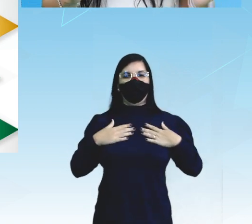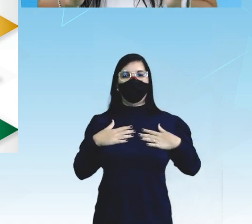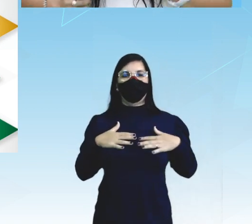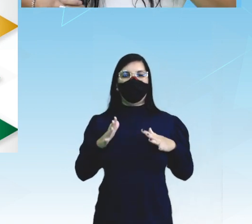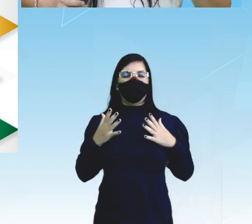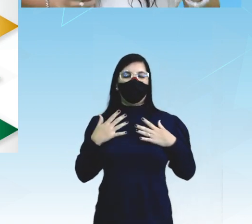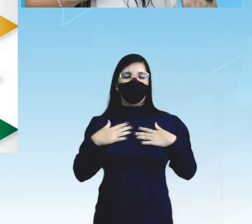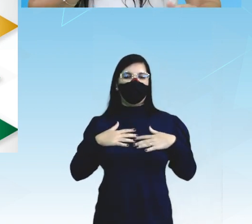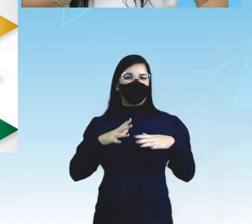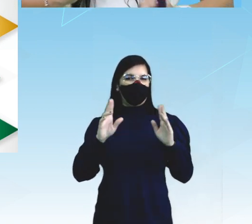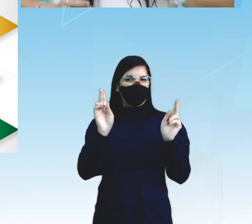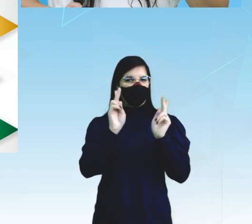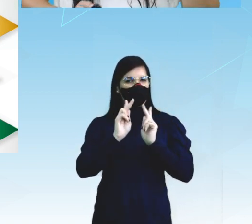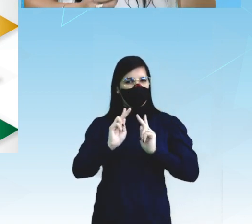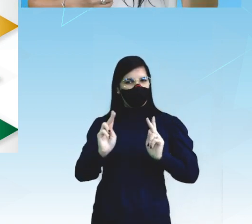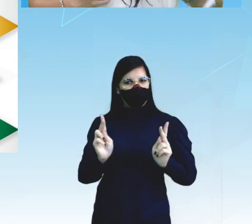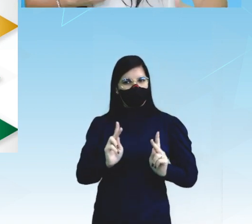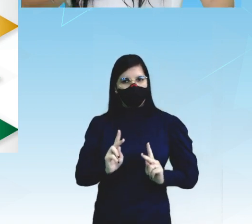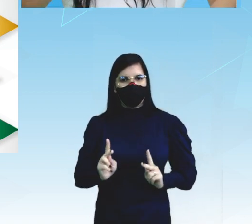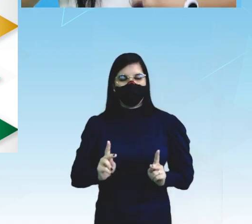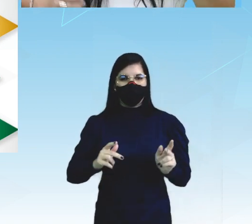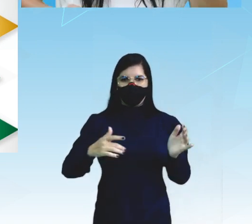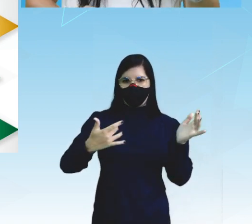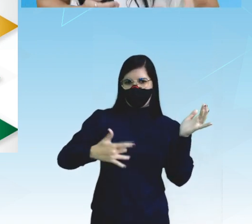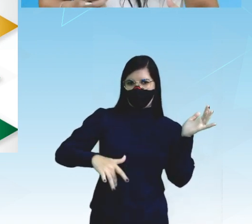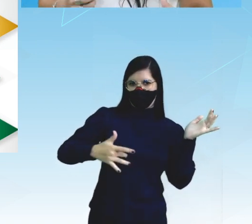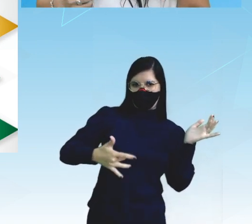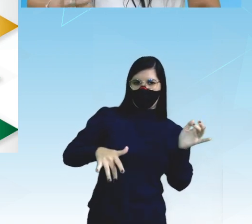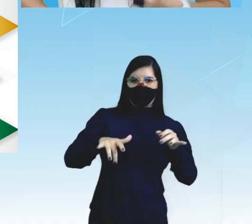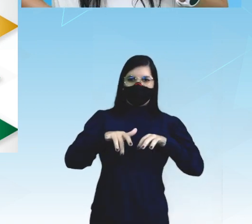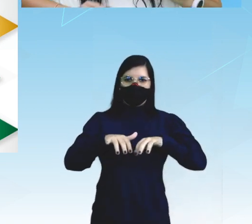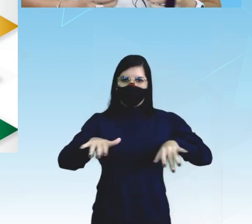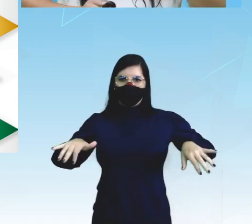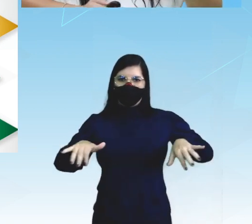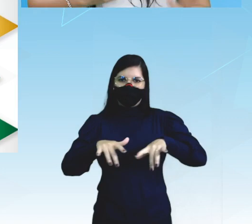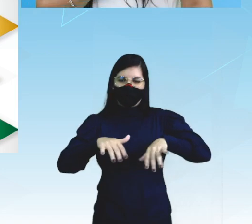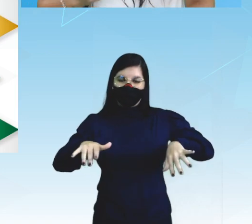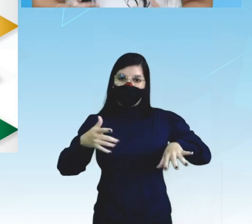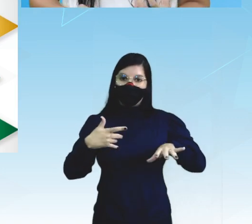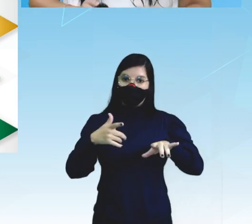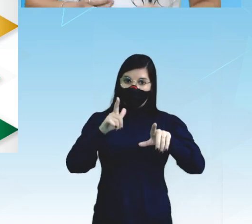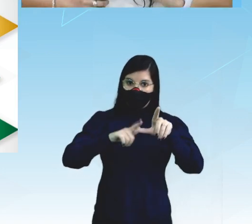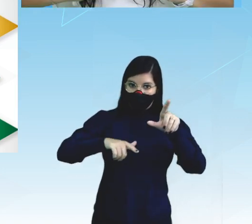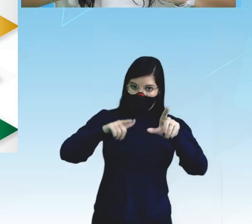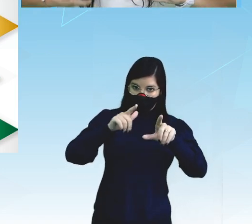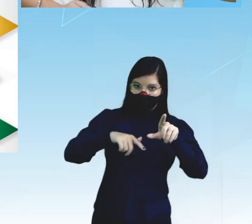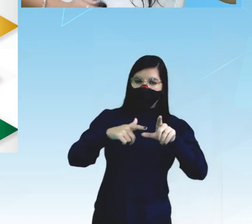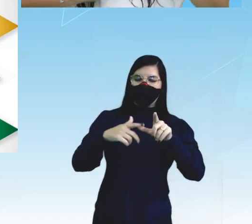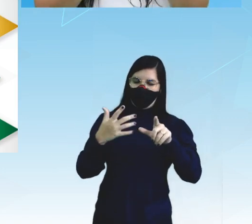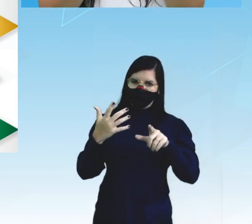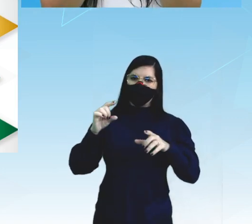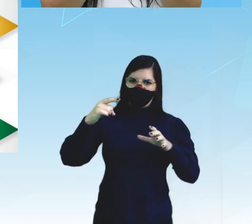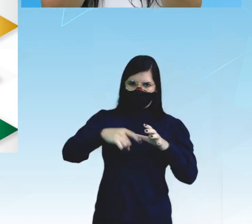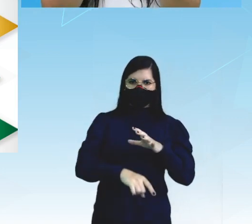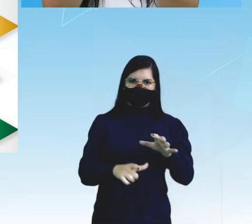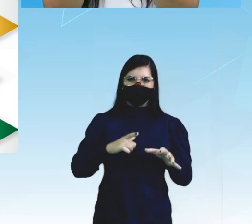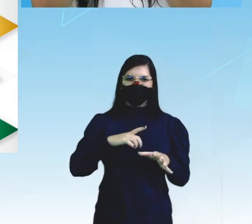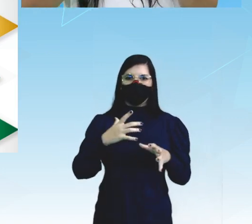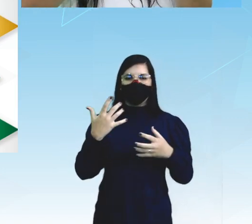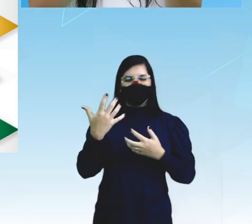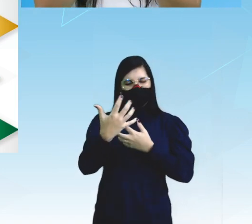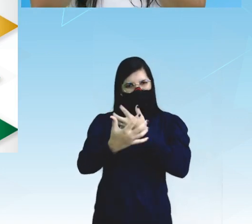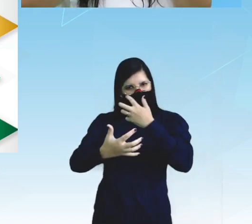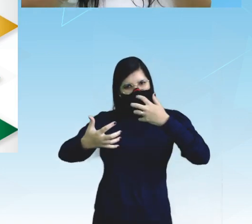tranquila, que era ou com a base do violão e do piano, mas as letras eram complexas. Quer dizer, a